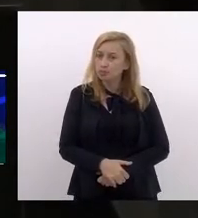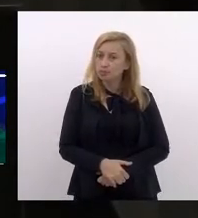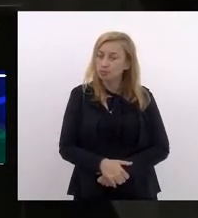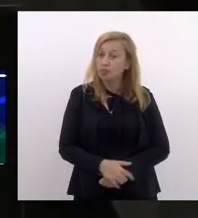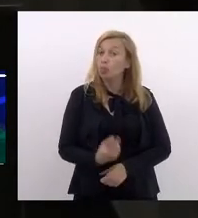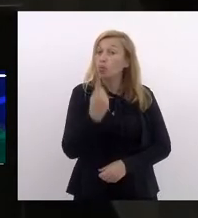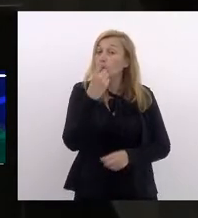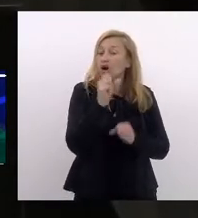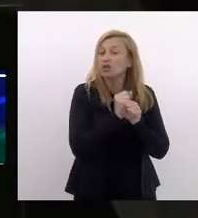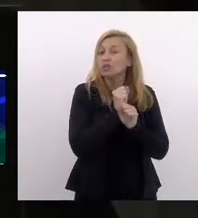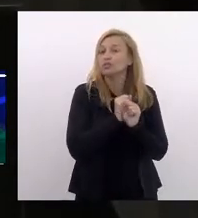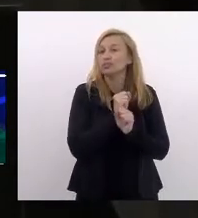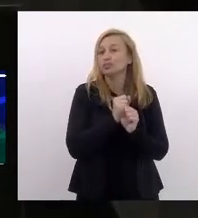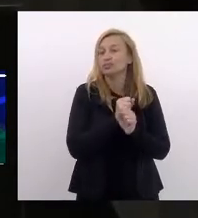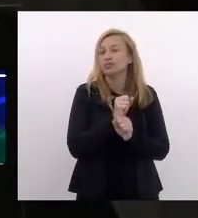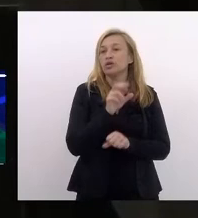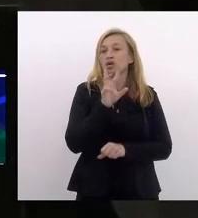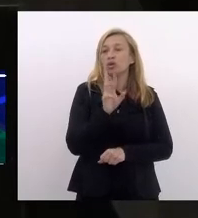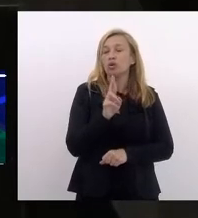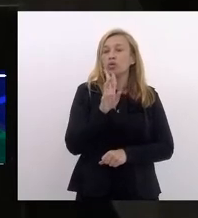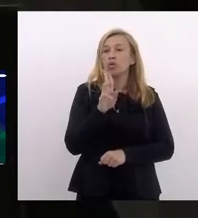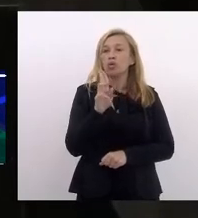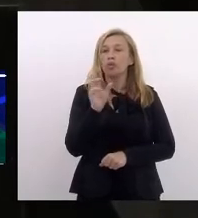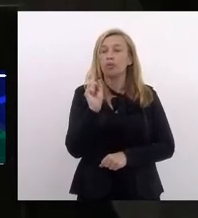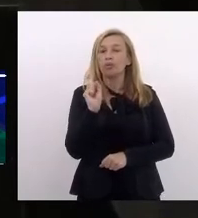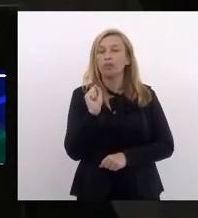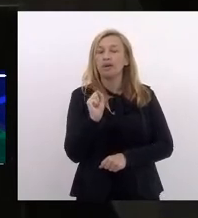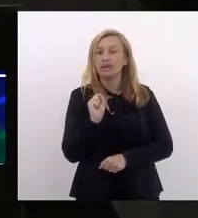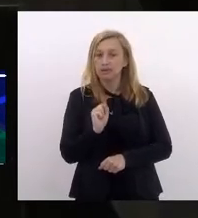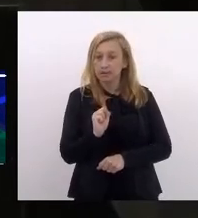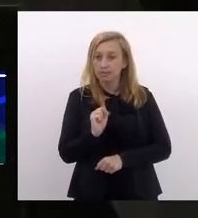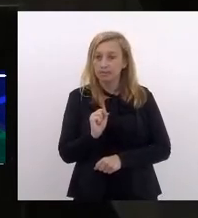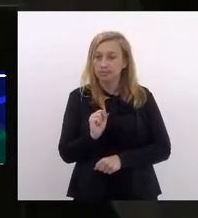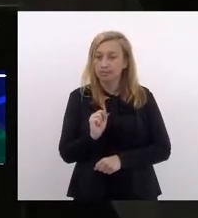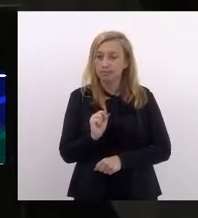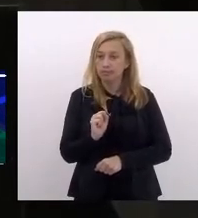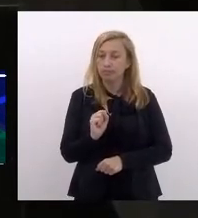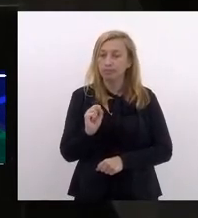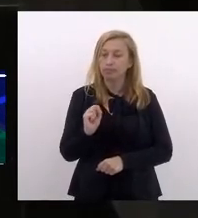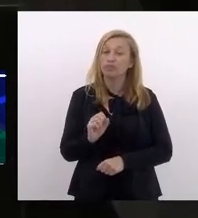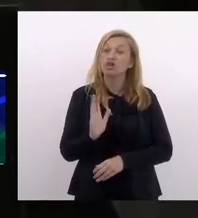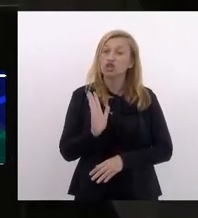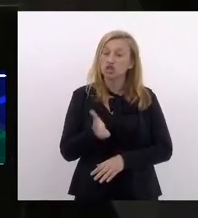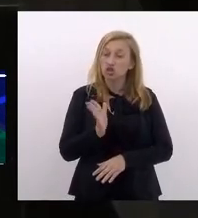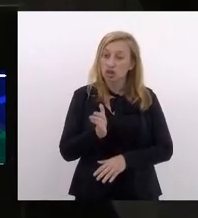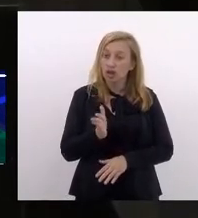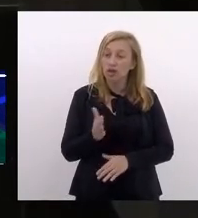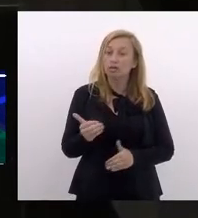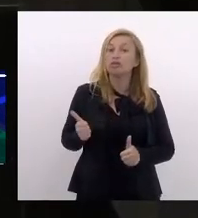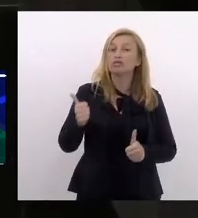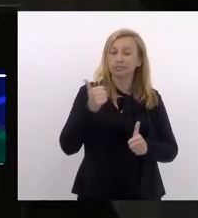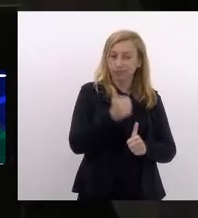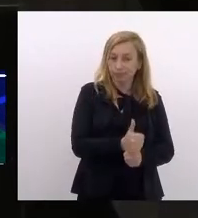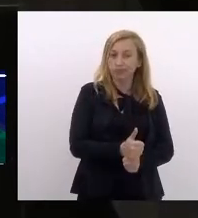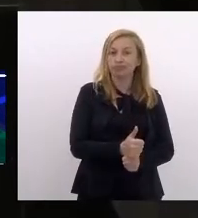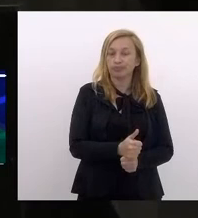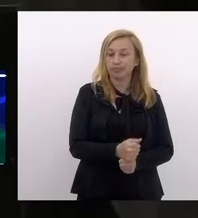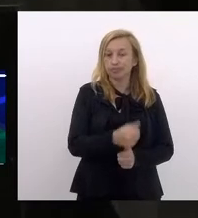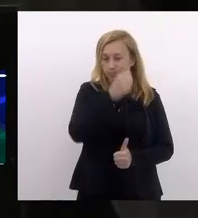faz um ano que Rubens Bontempo já deveria ter tomado